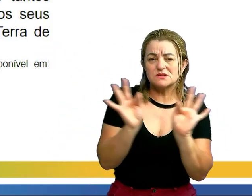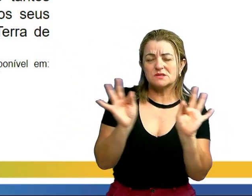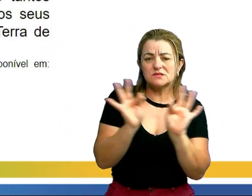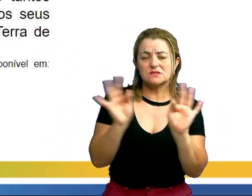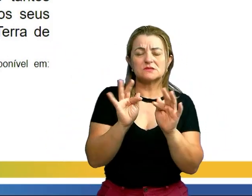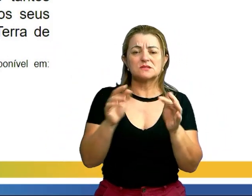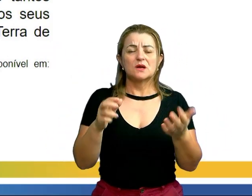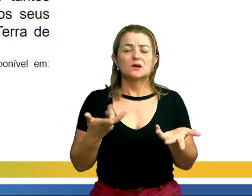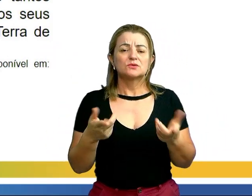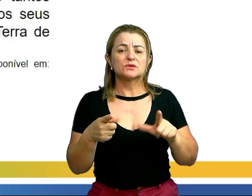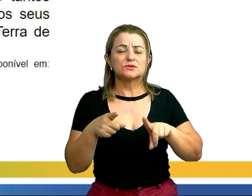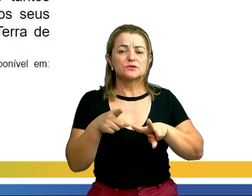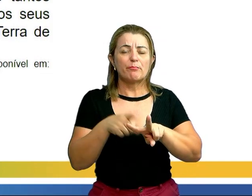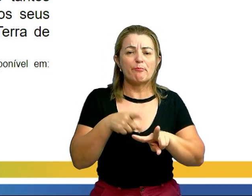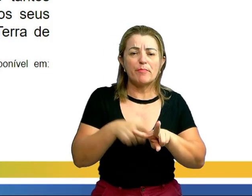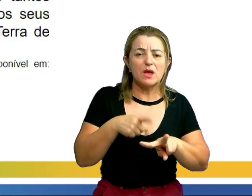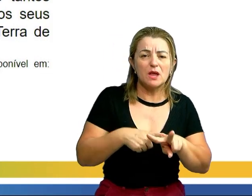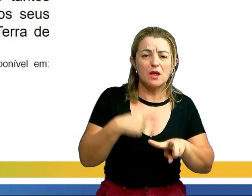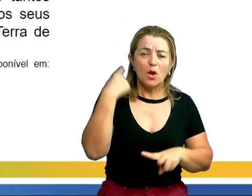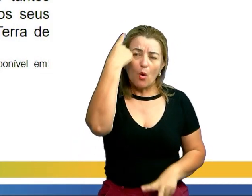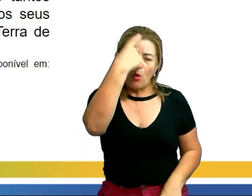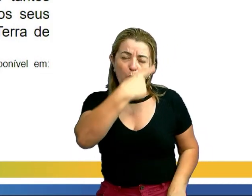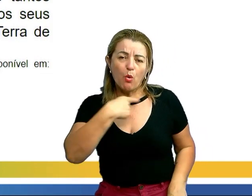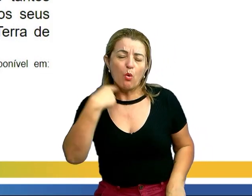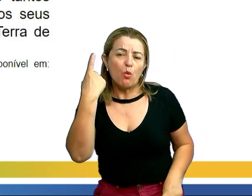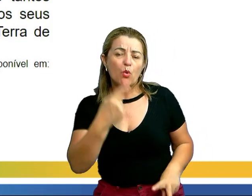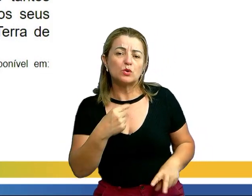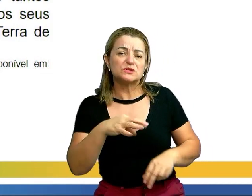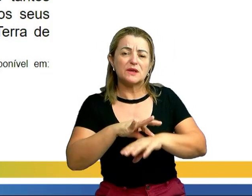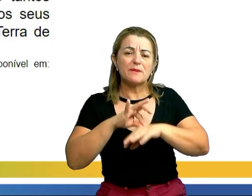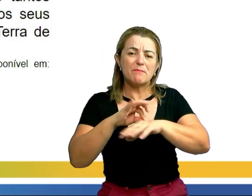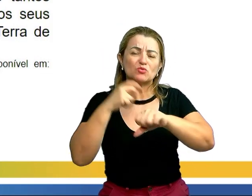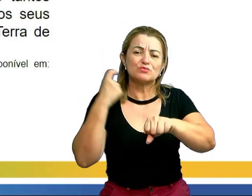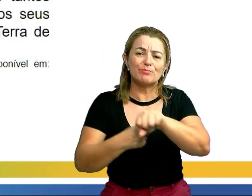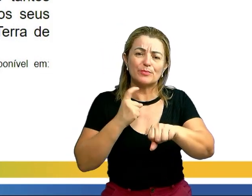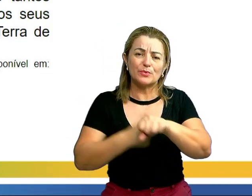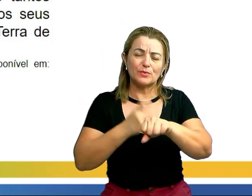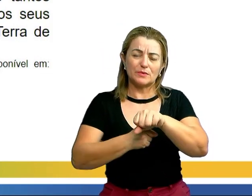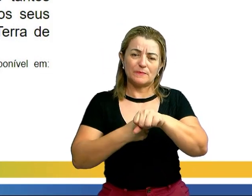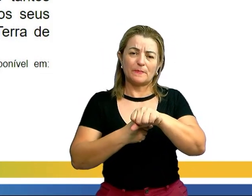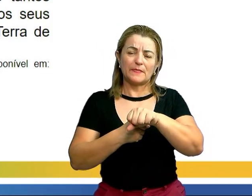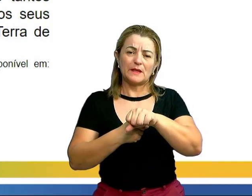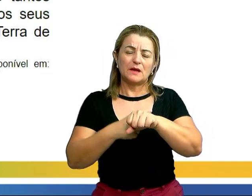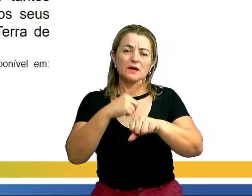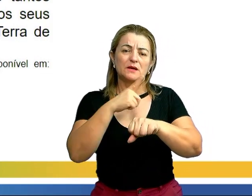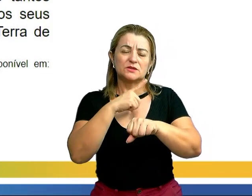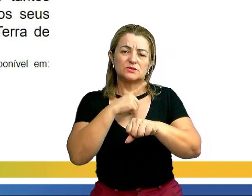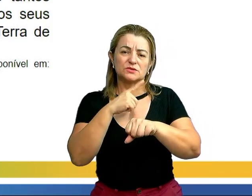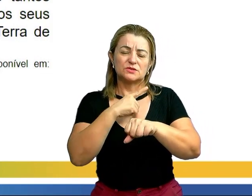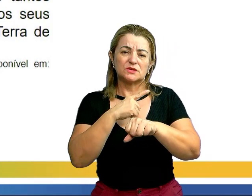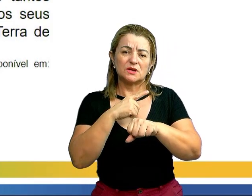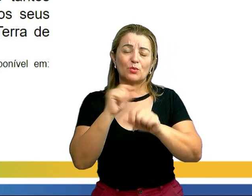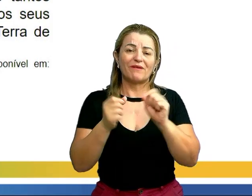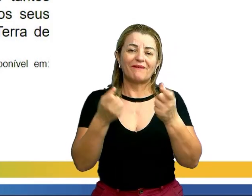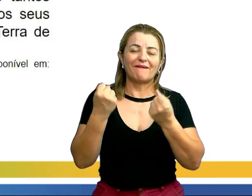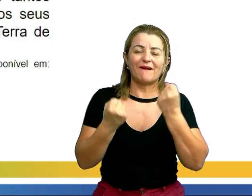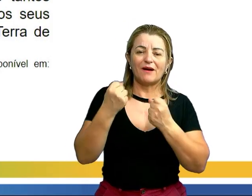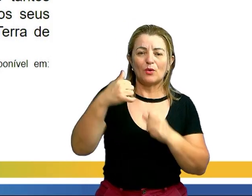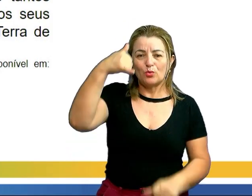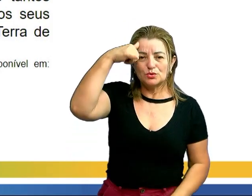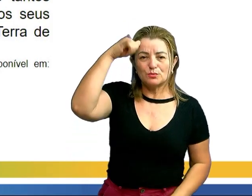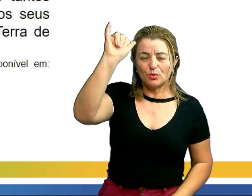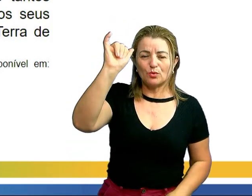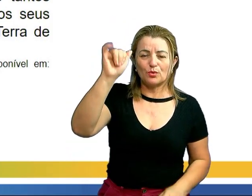de raiz, rosto de couro e mãos de pedra, e no calcânio, em carro de boi, em lombo